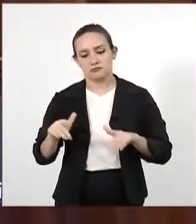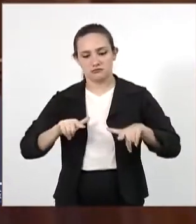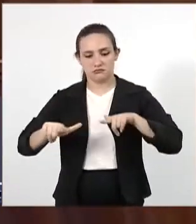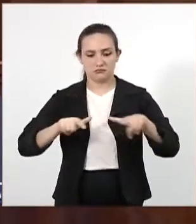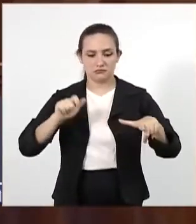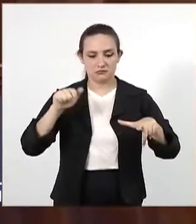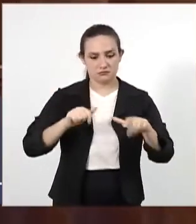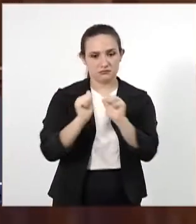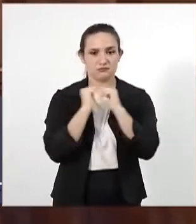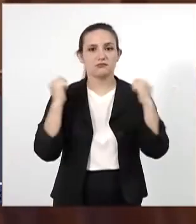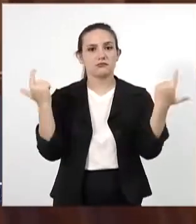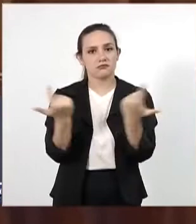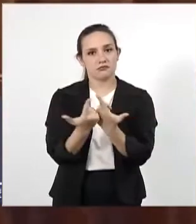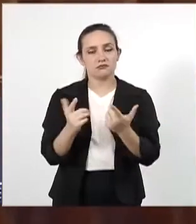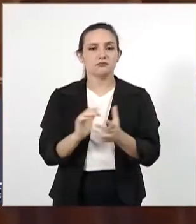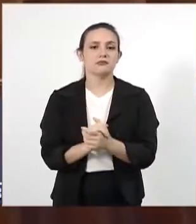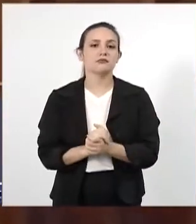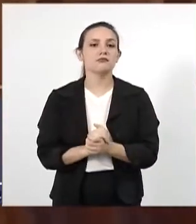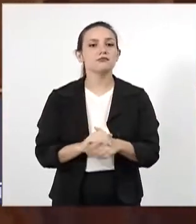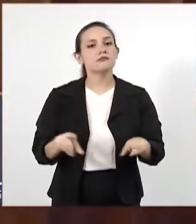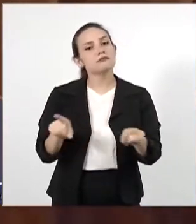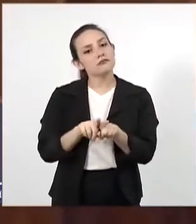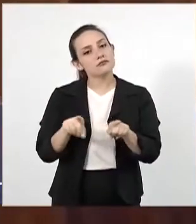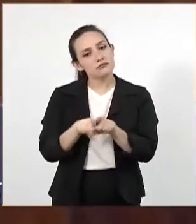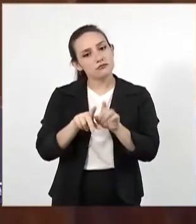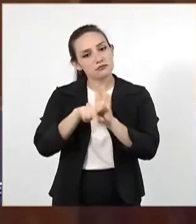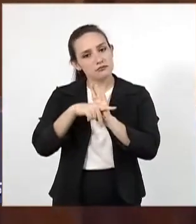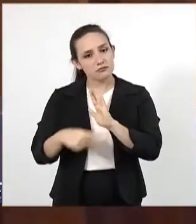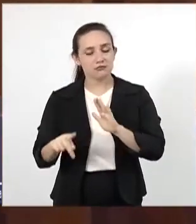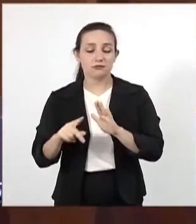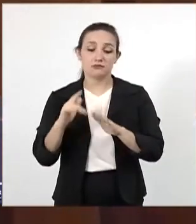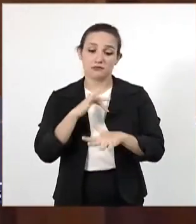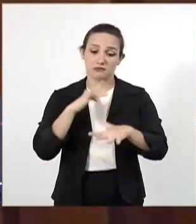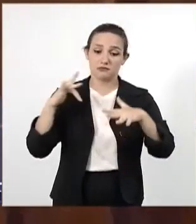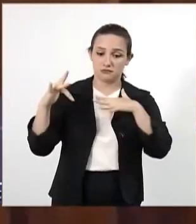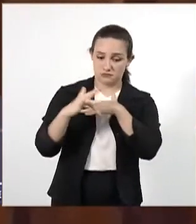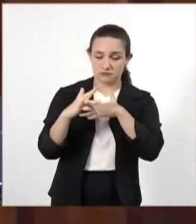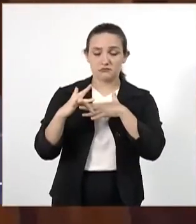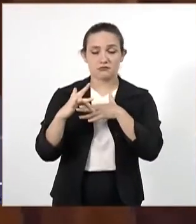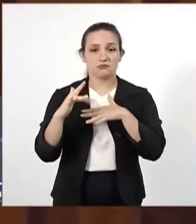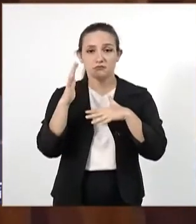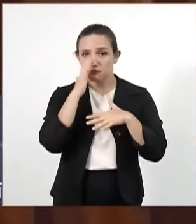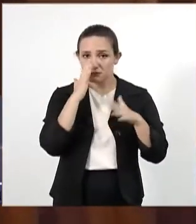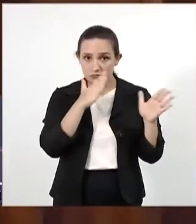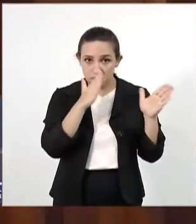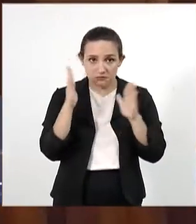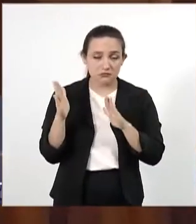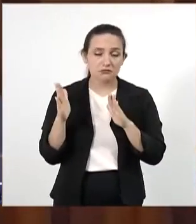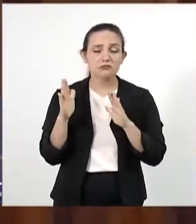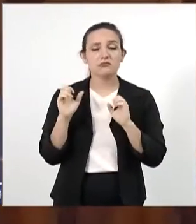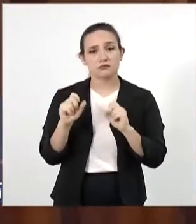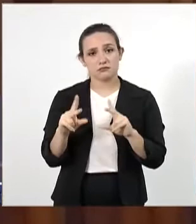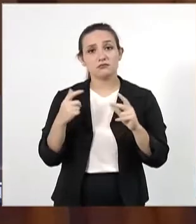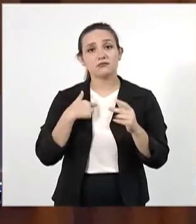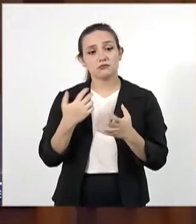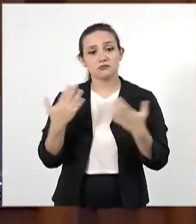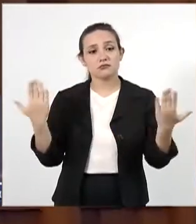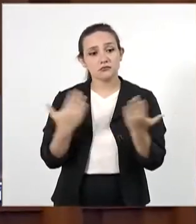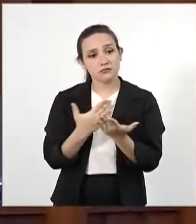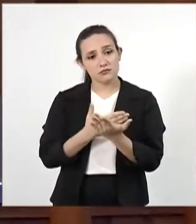Assembleia, pelas redes sociais. Eu inicio aqui agradecendo ao meu ilustre